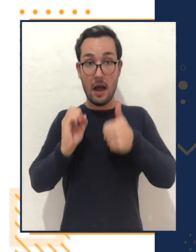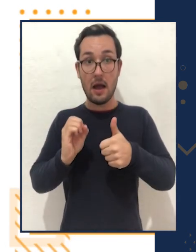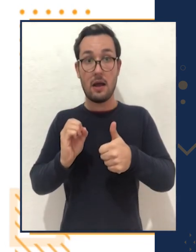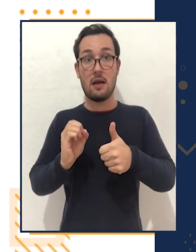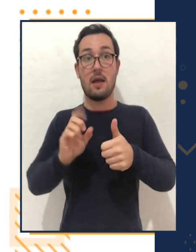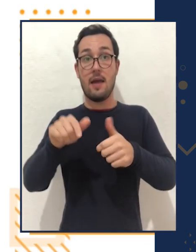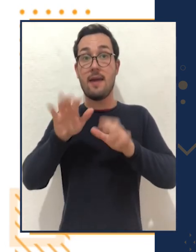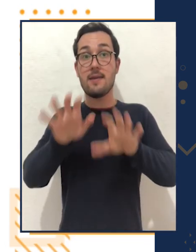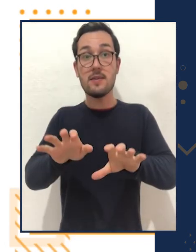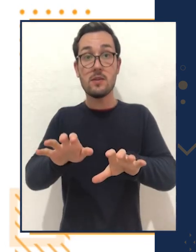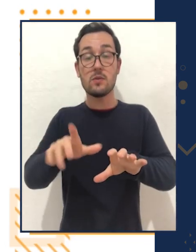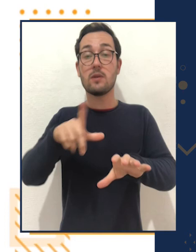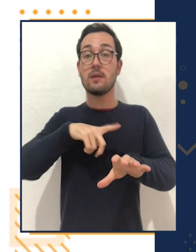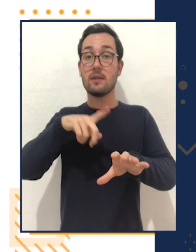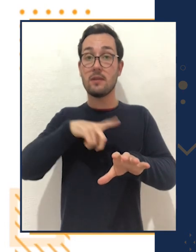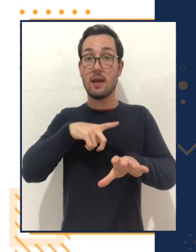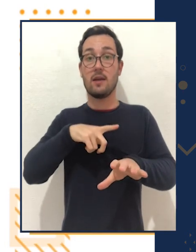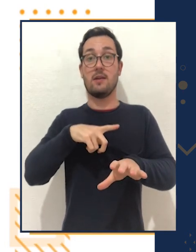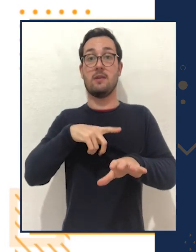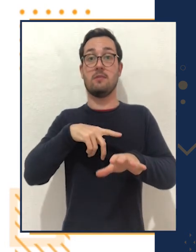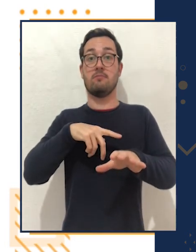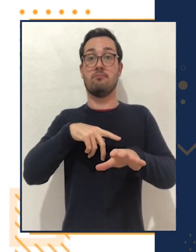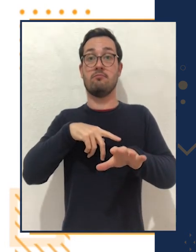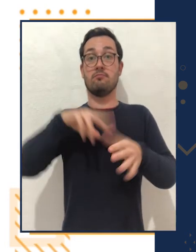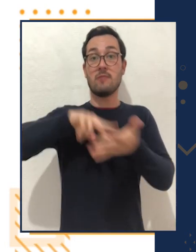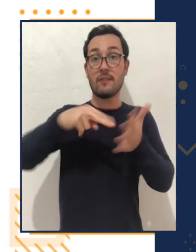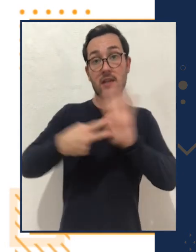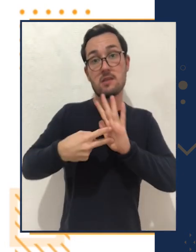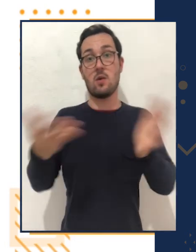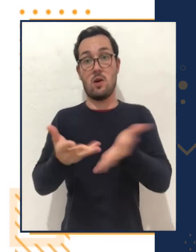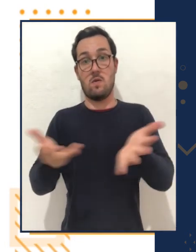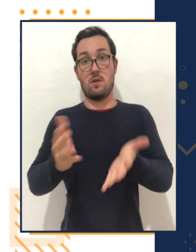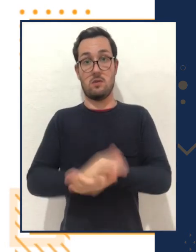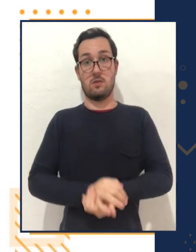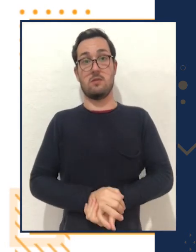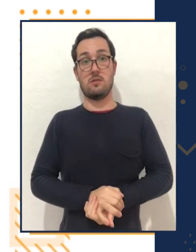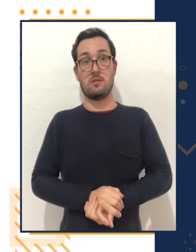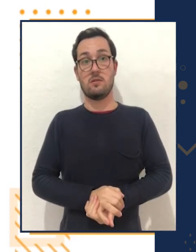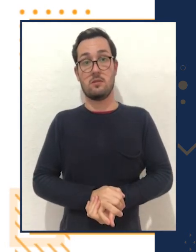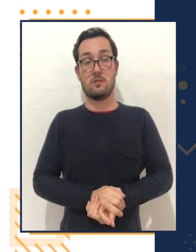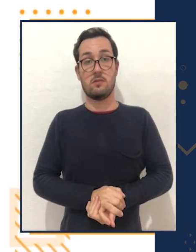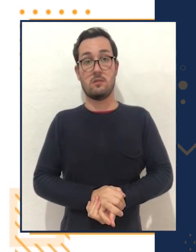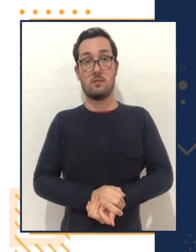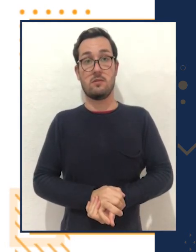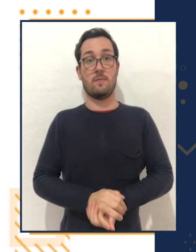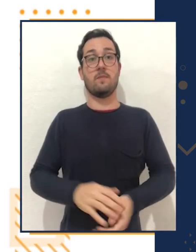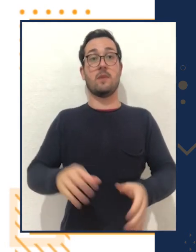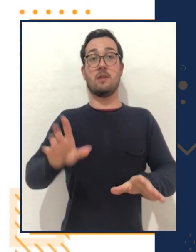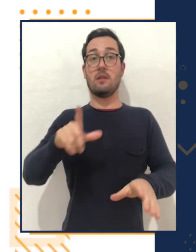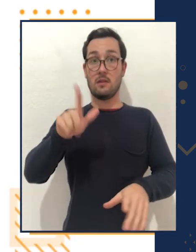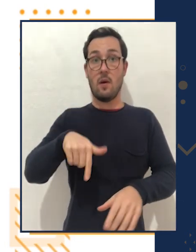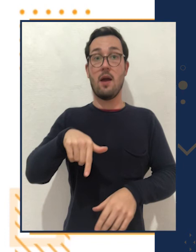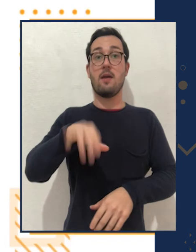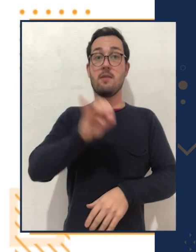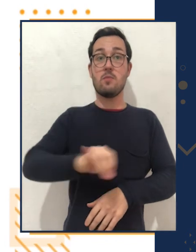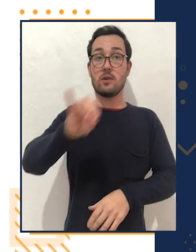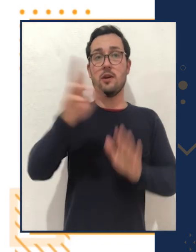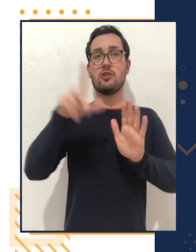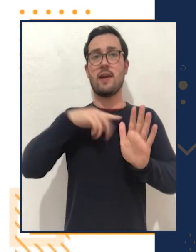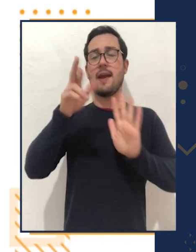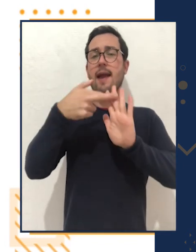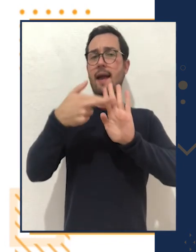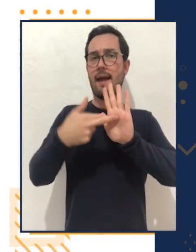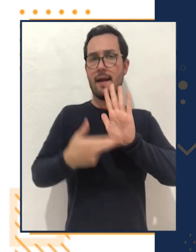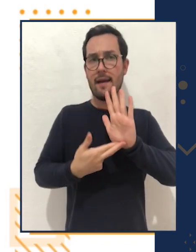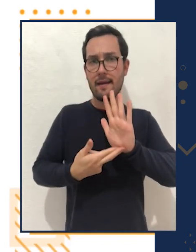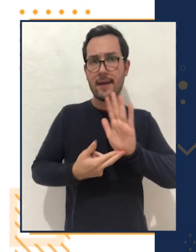fonte de alimentação e tensões negativas para queda de tensão nos resistores, então a gente tem que, na malha, o somatório